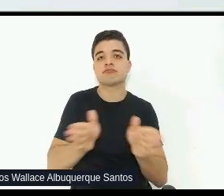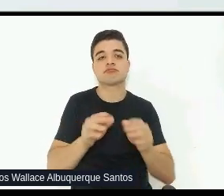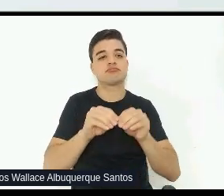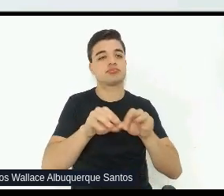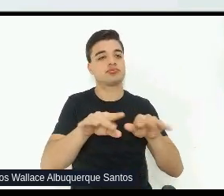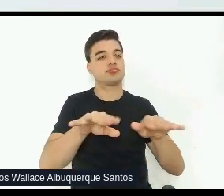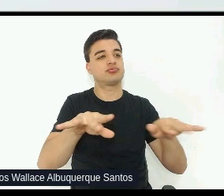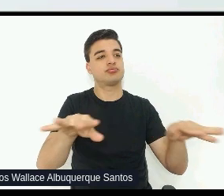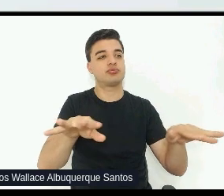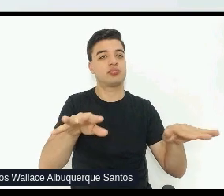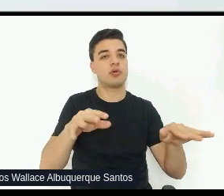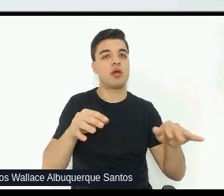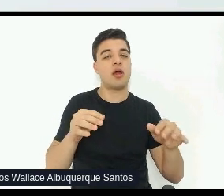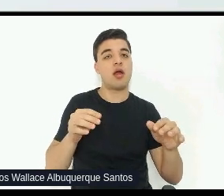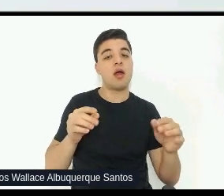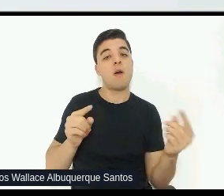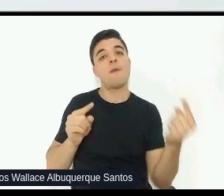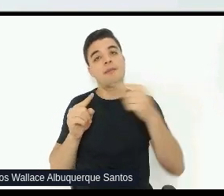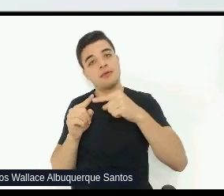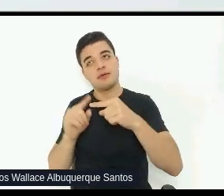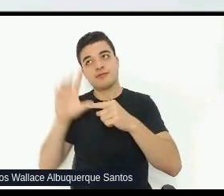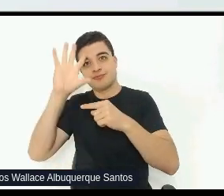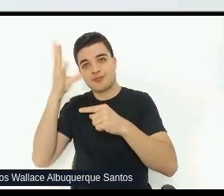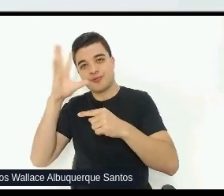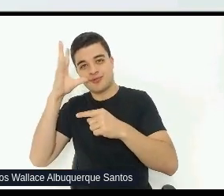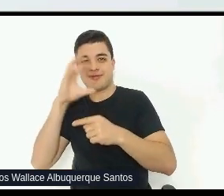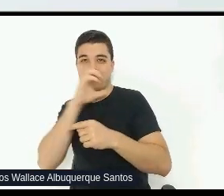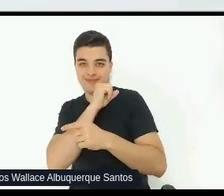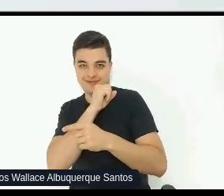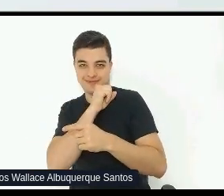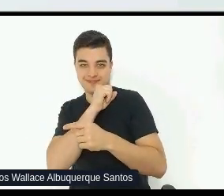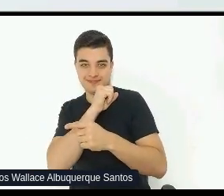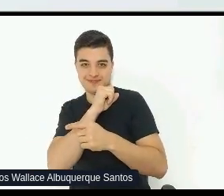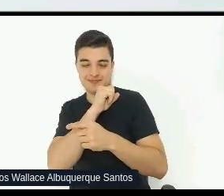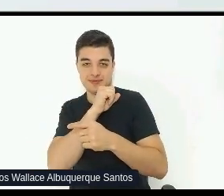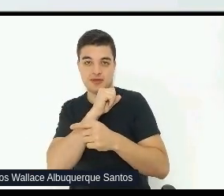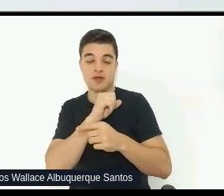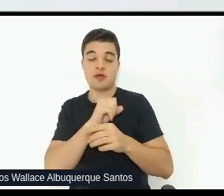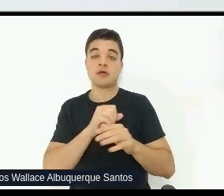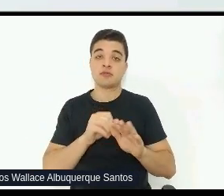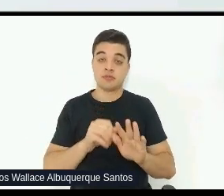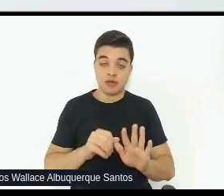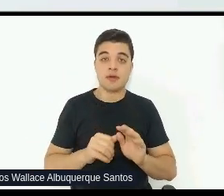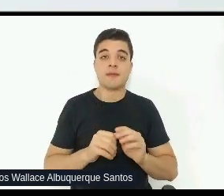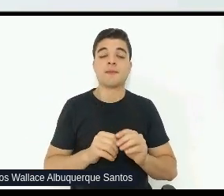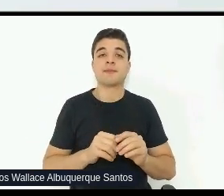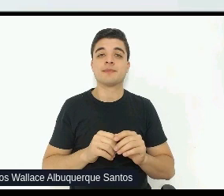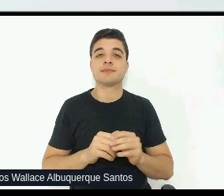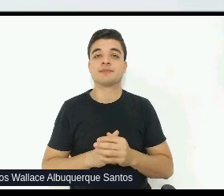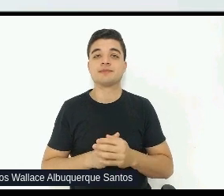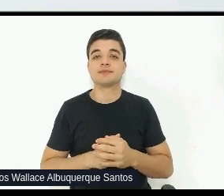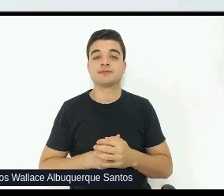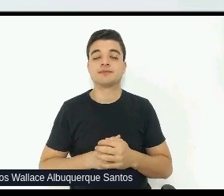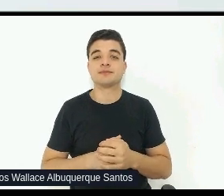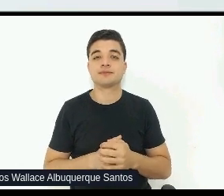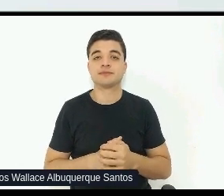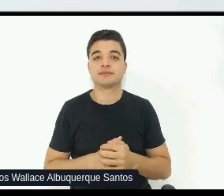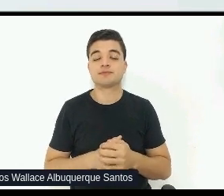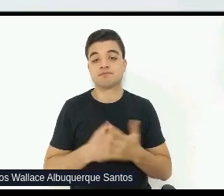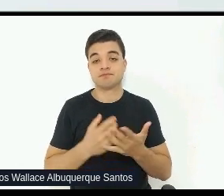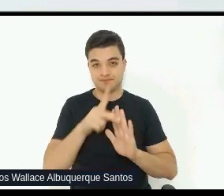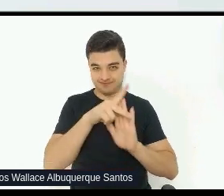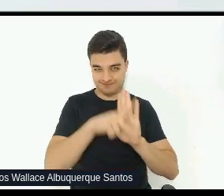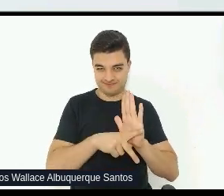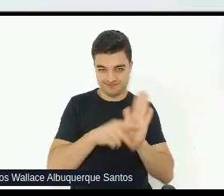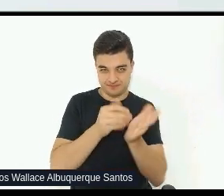É aquele passinho para trás, que o pessoal fala, né, começar da esquerda, para começar o projeto da esquerda,